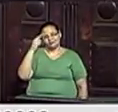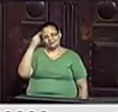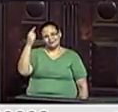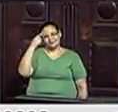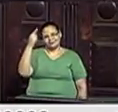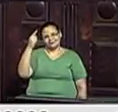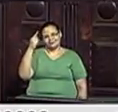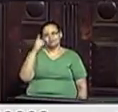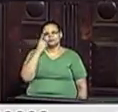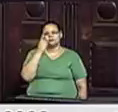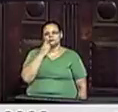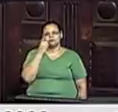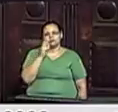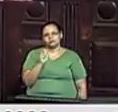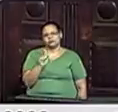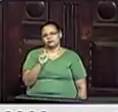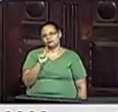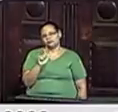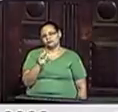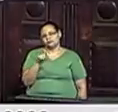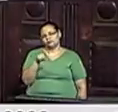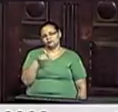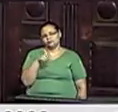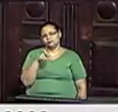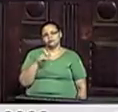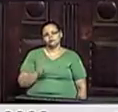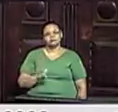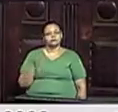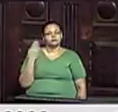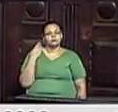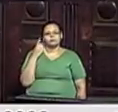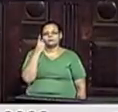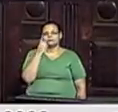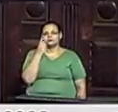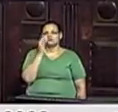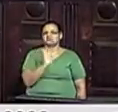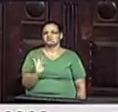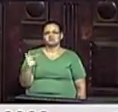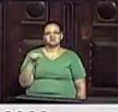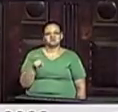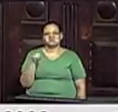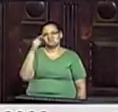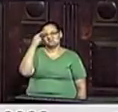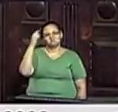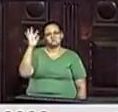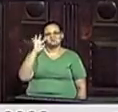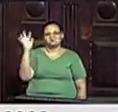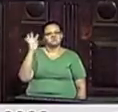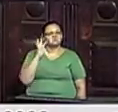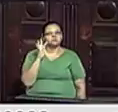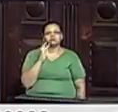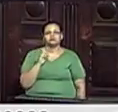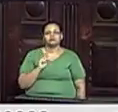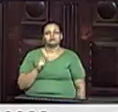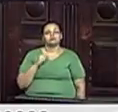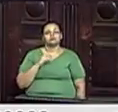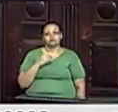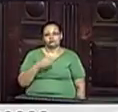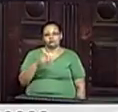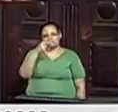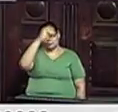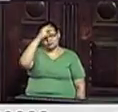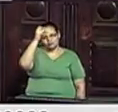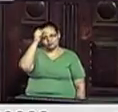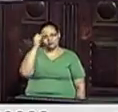Alexandre Cardoso era deputado federal, seguramente nem imaginava ser um dia prefeito